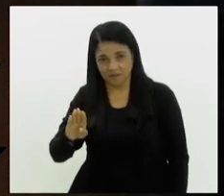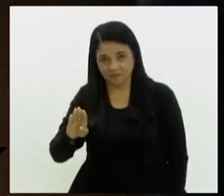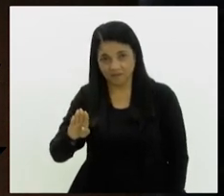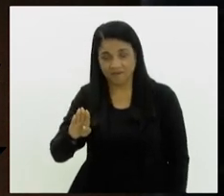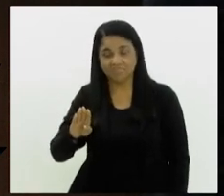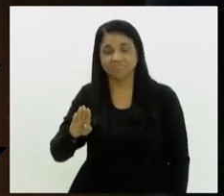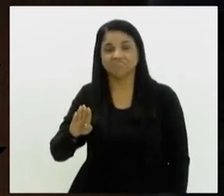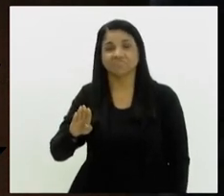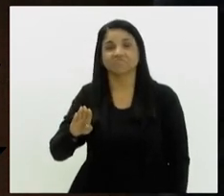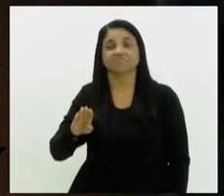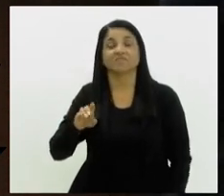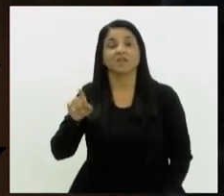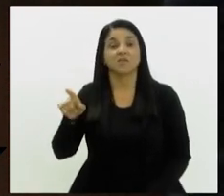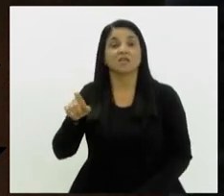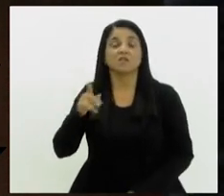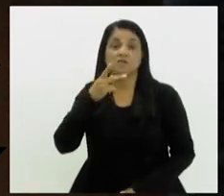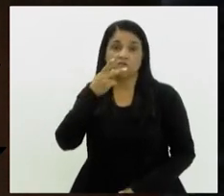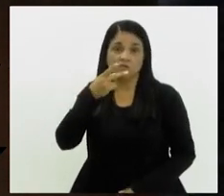dizer que, segundo o CNJ,